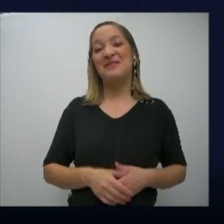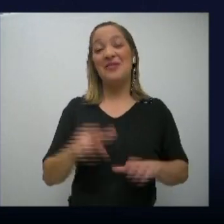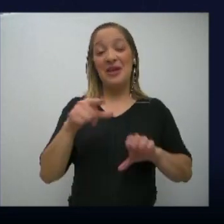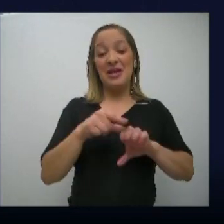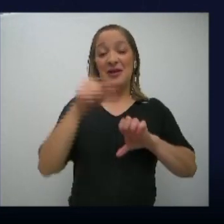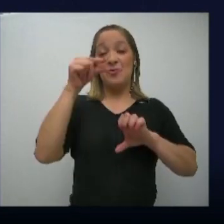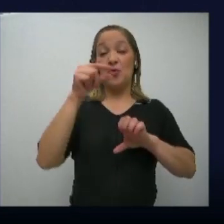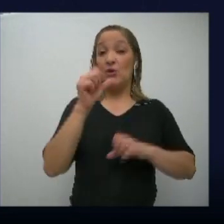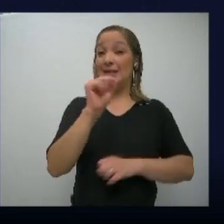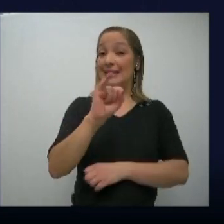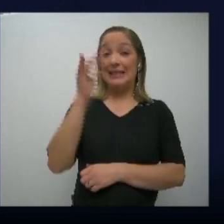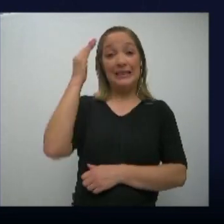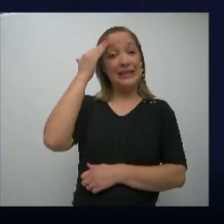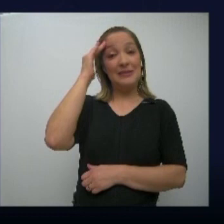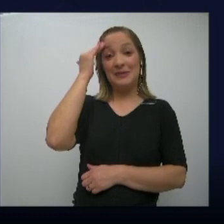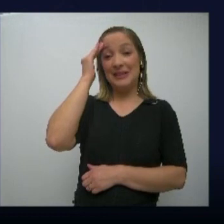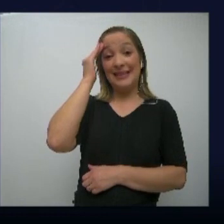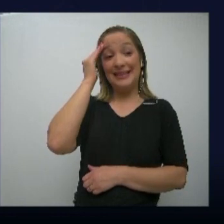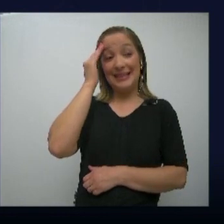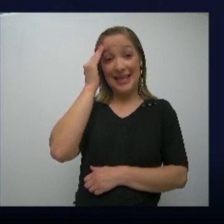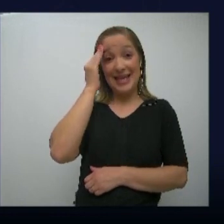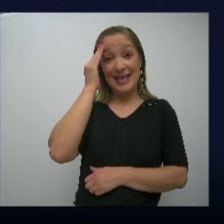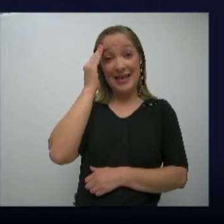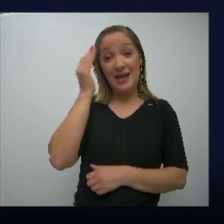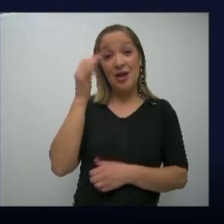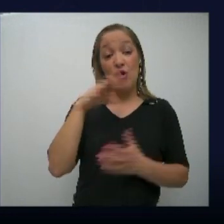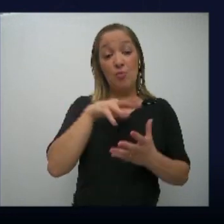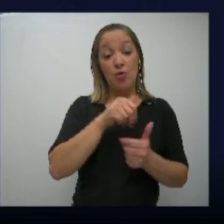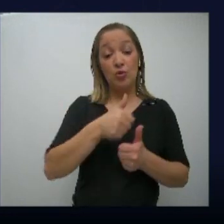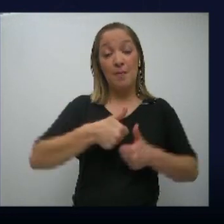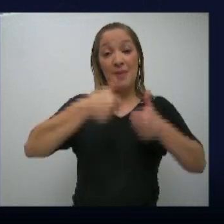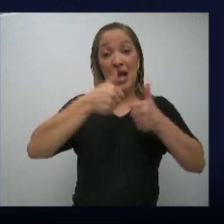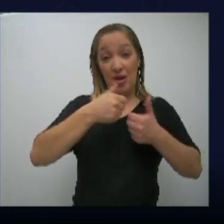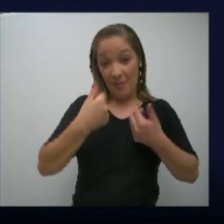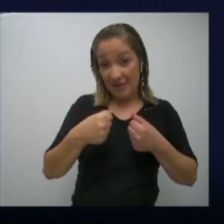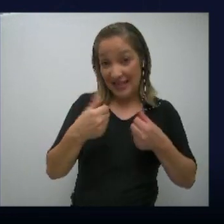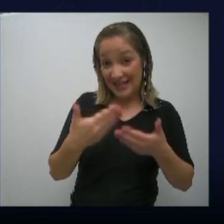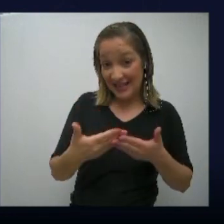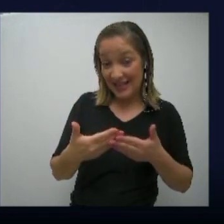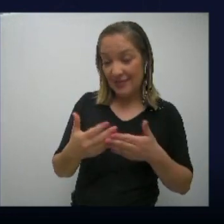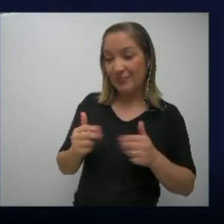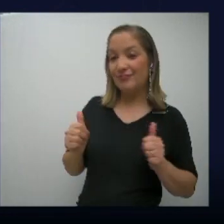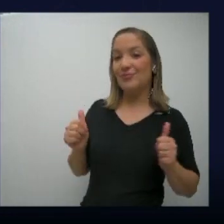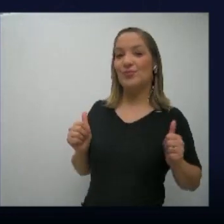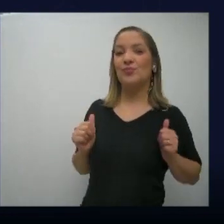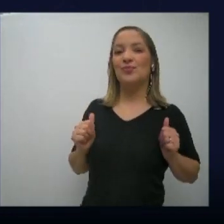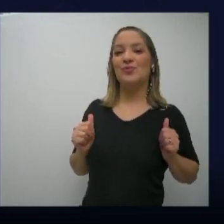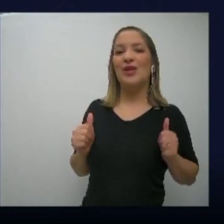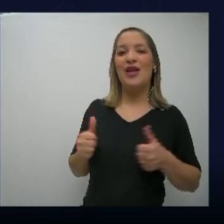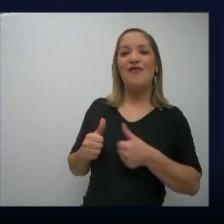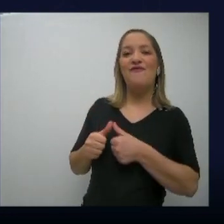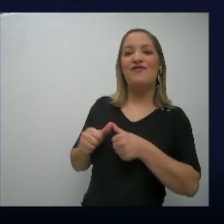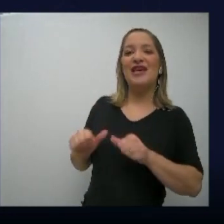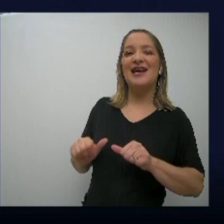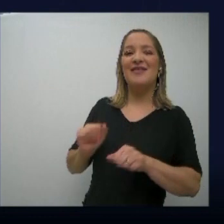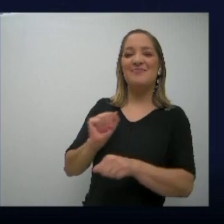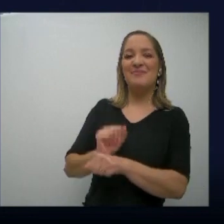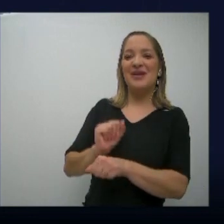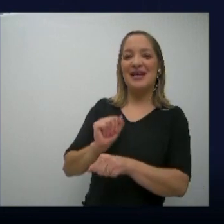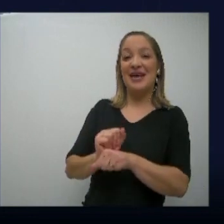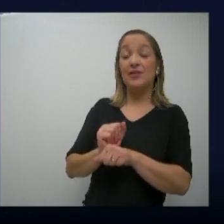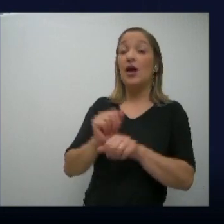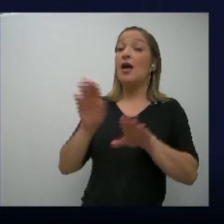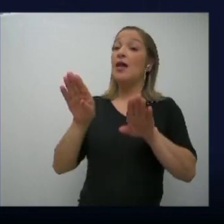os empreendedores que não entenderem isso eles vão eles vão ficar o tempo e não vão não vão existir Então isso é bom resolver este dores que não